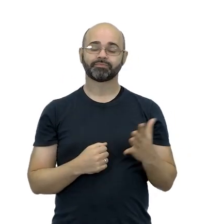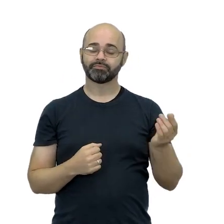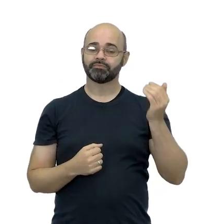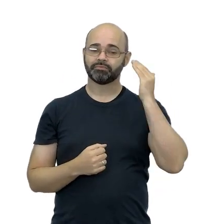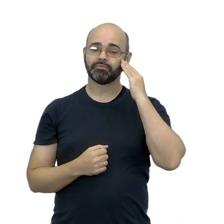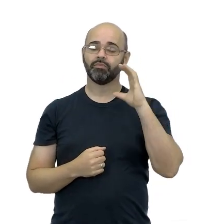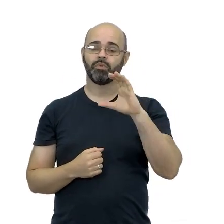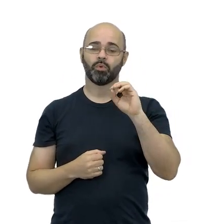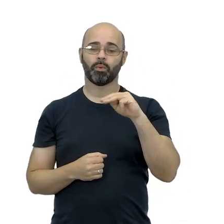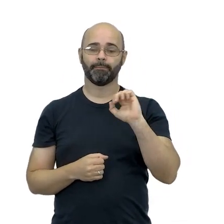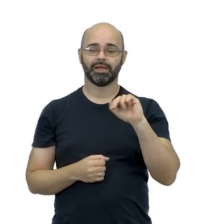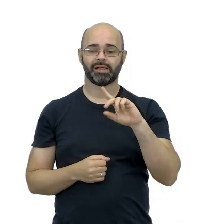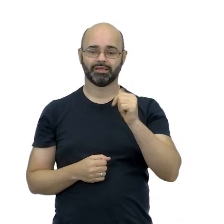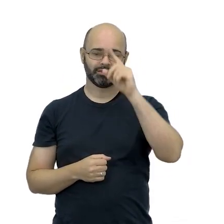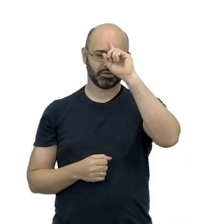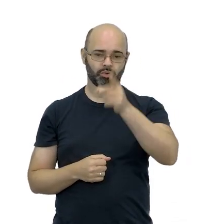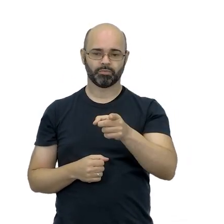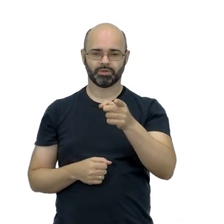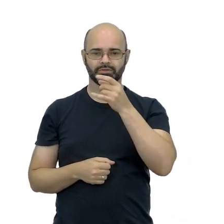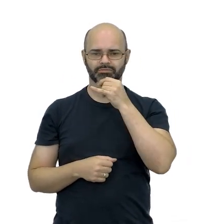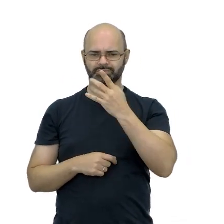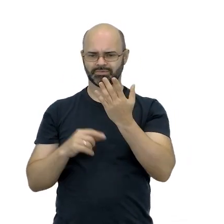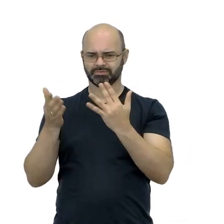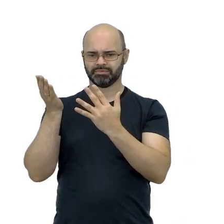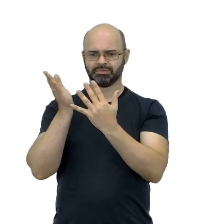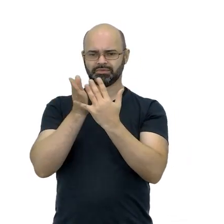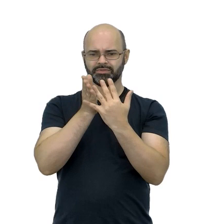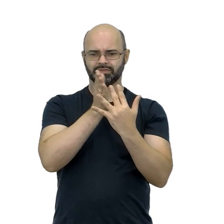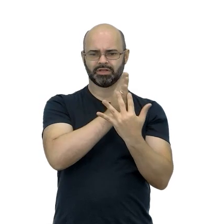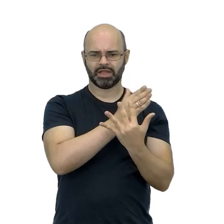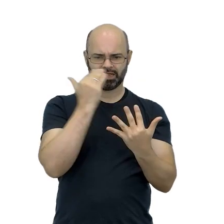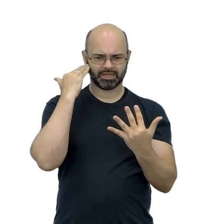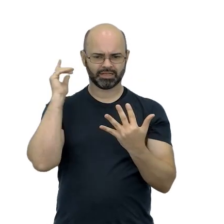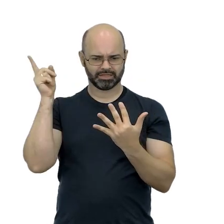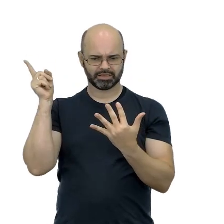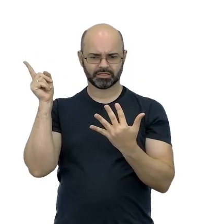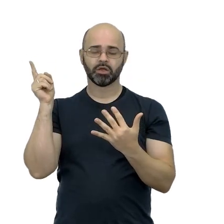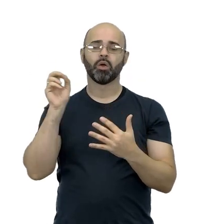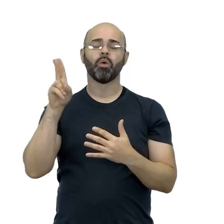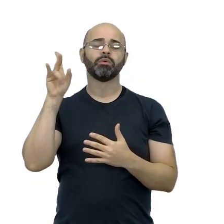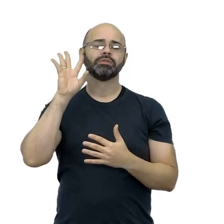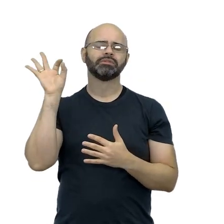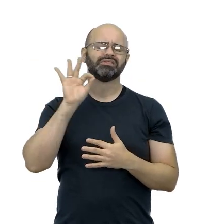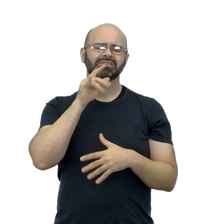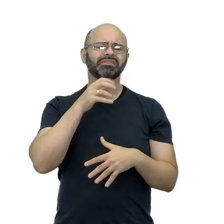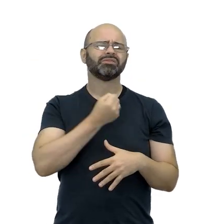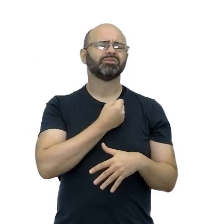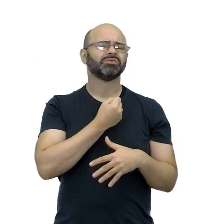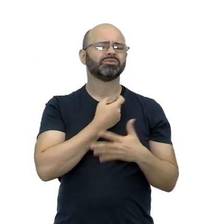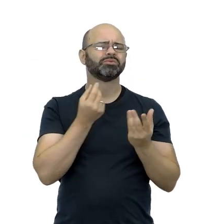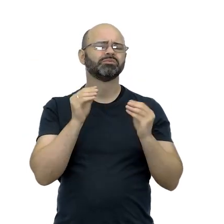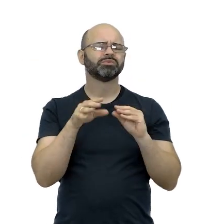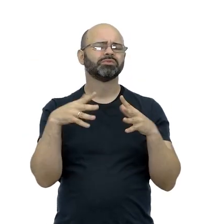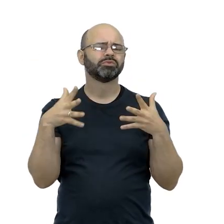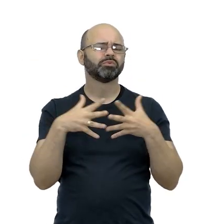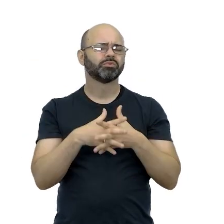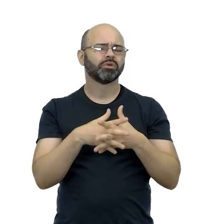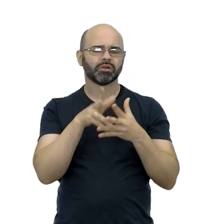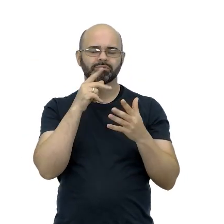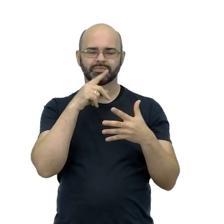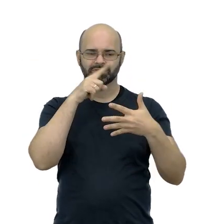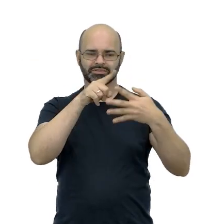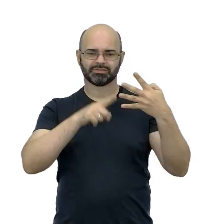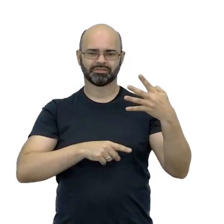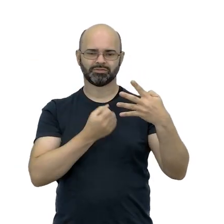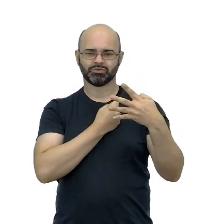olha os intervalos, será que ele consegue ler esses intervalos? Será que ele entendeu? Ou será que ele não está conseguindo entender que números que estão ali colocados como distratores, como